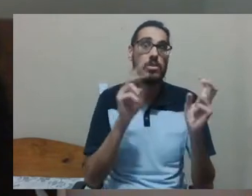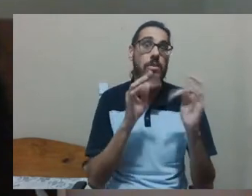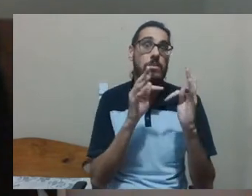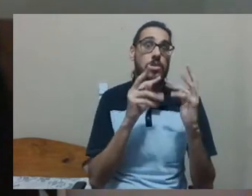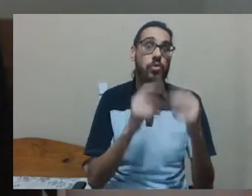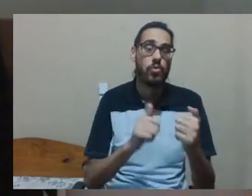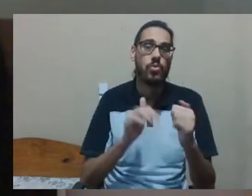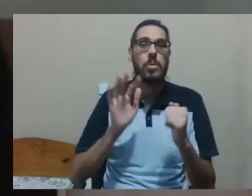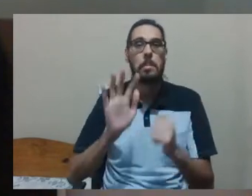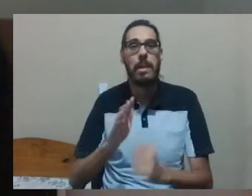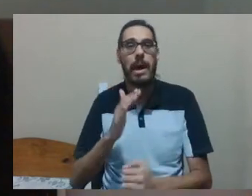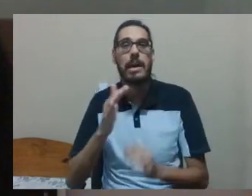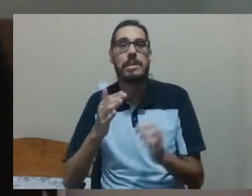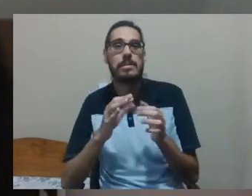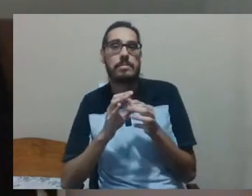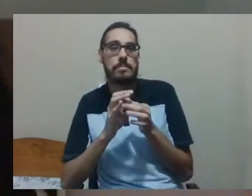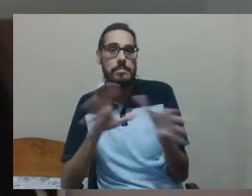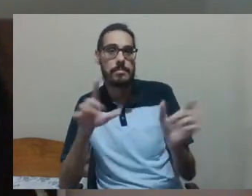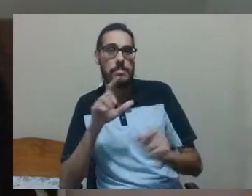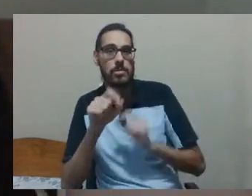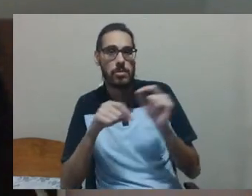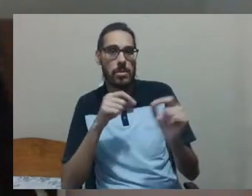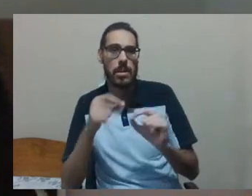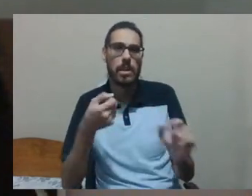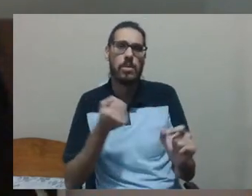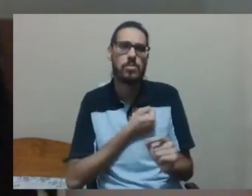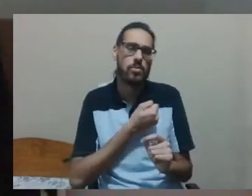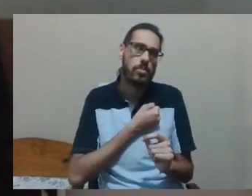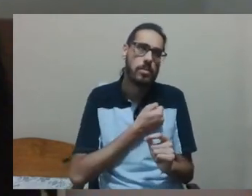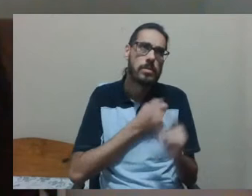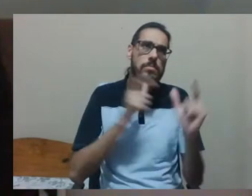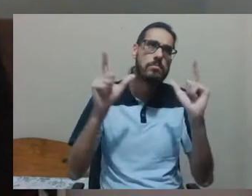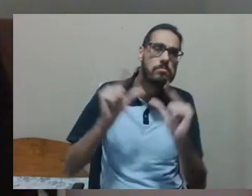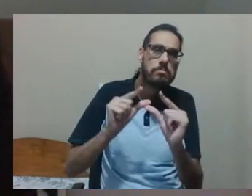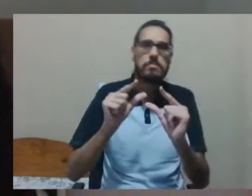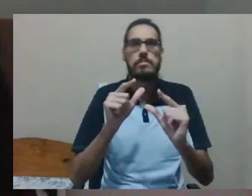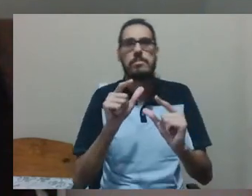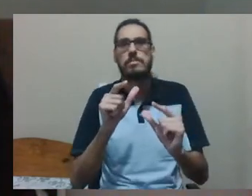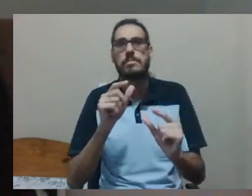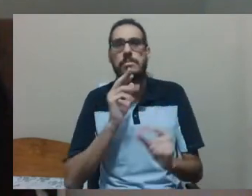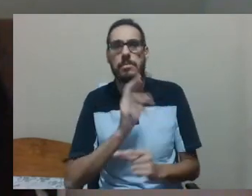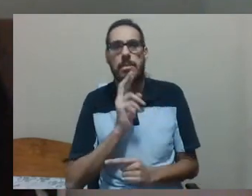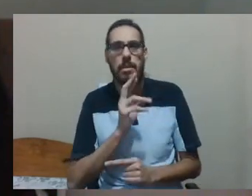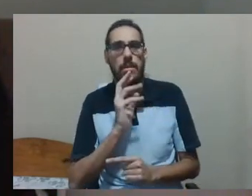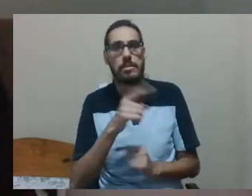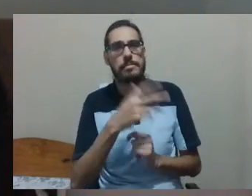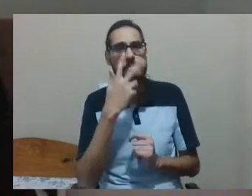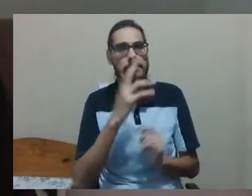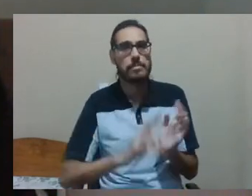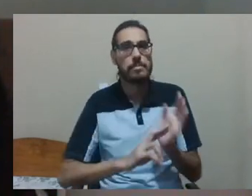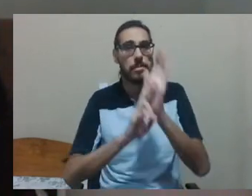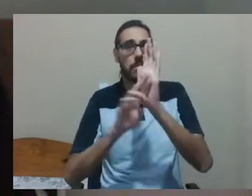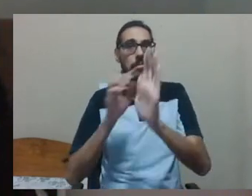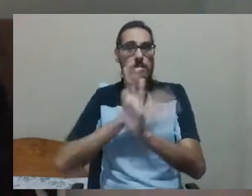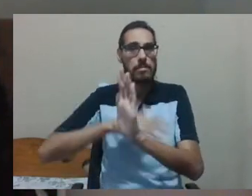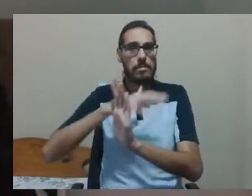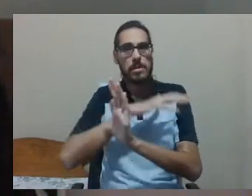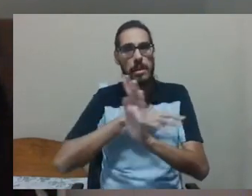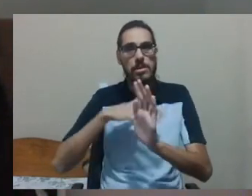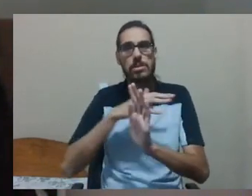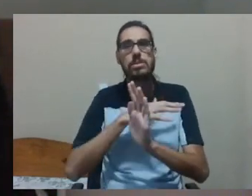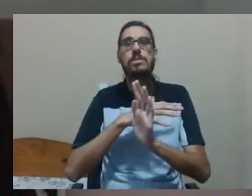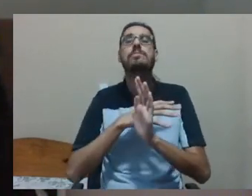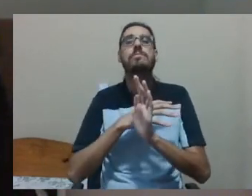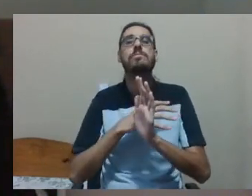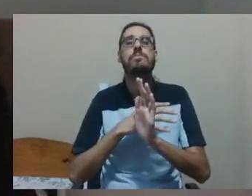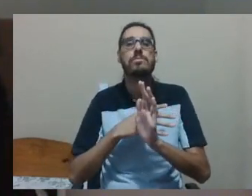com um número reduzido de respostas, que seja representativo os indicadores coletados,